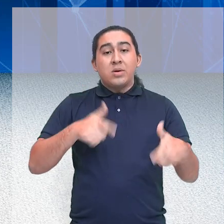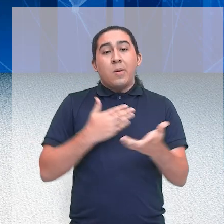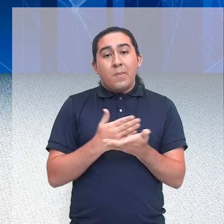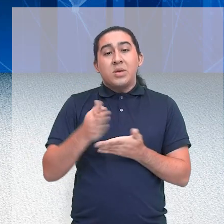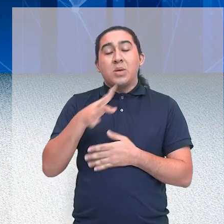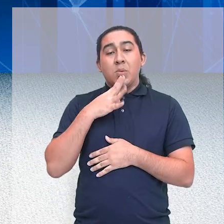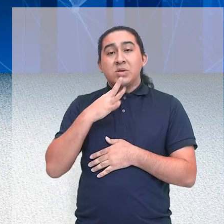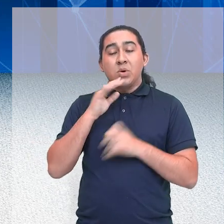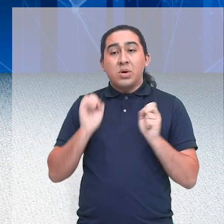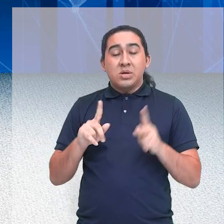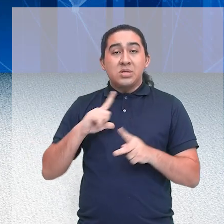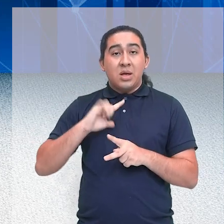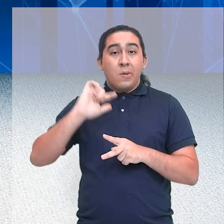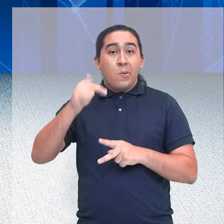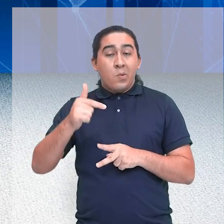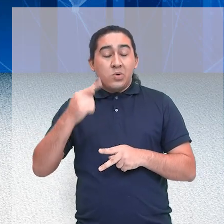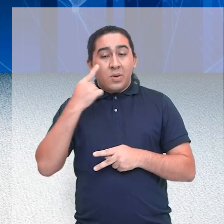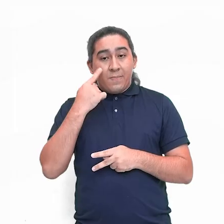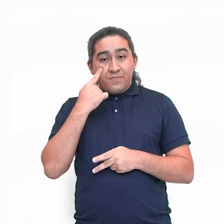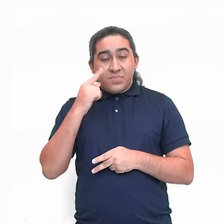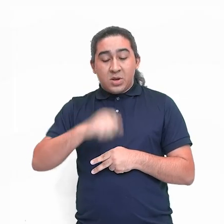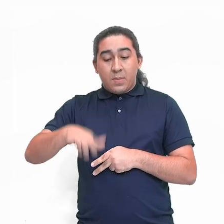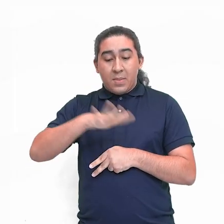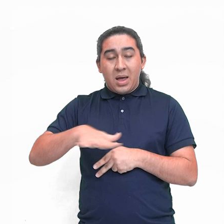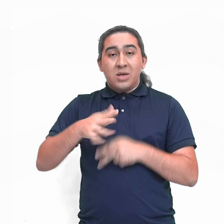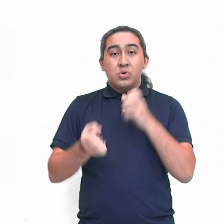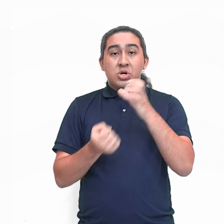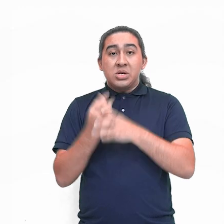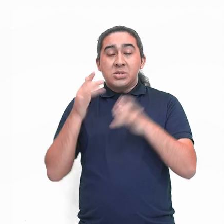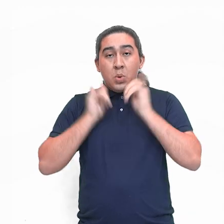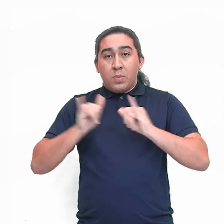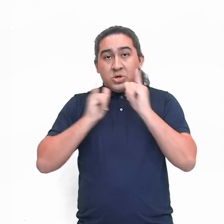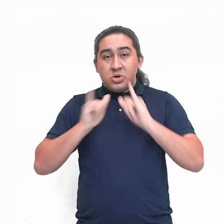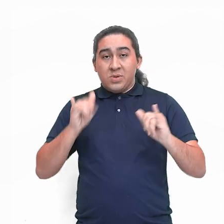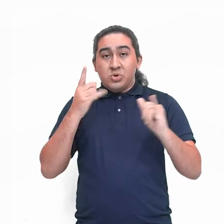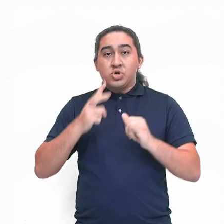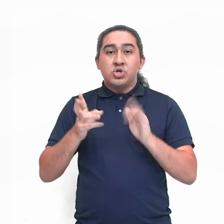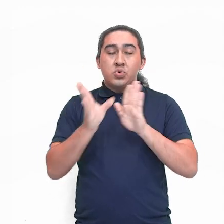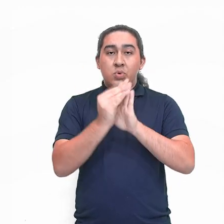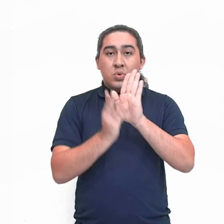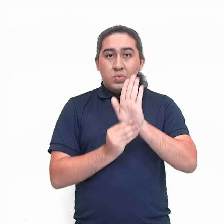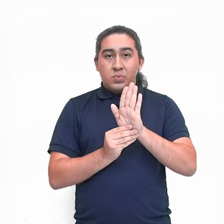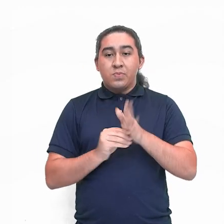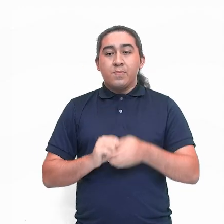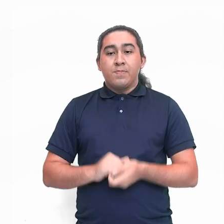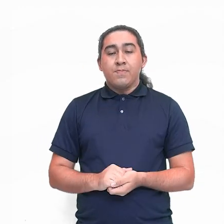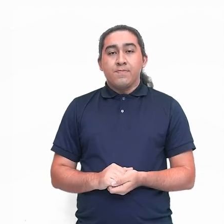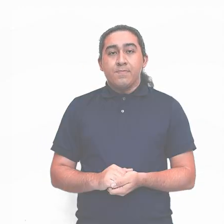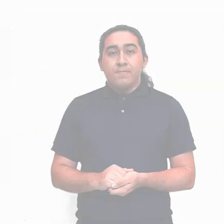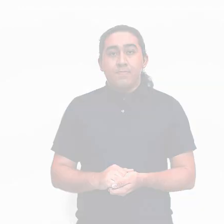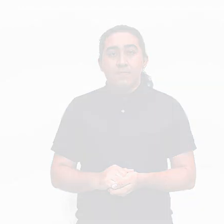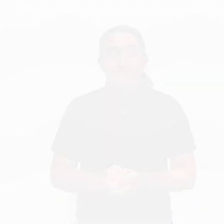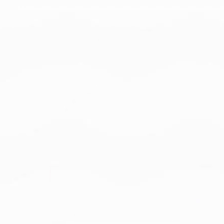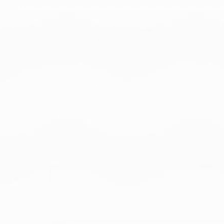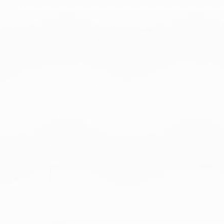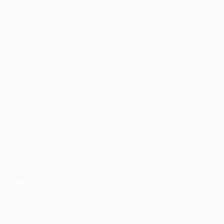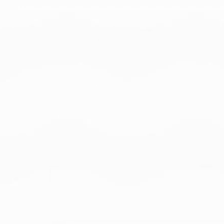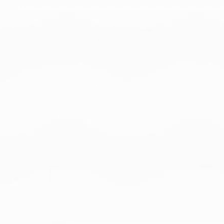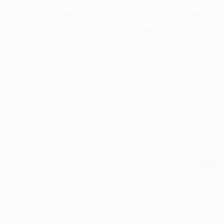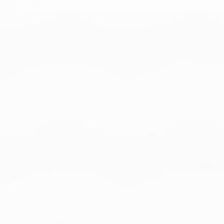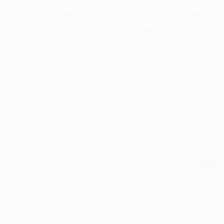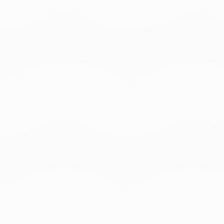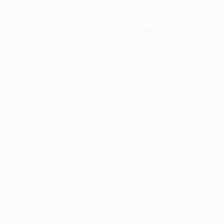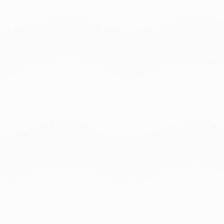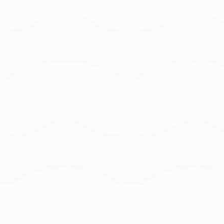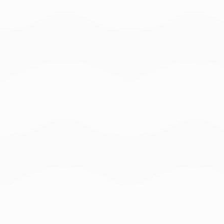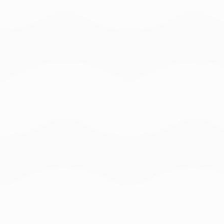conhecer. Temos também a questão da plataforma de criação e compartilhamento de conteúdos, né? Onde aqueles